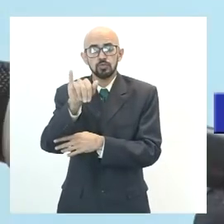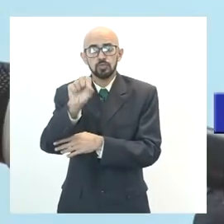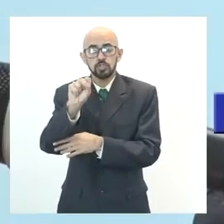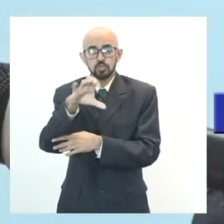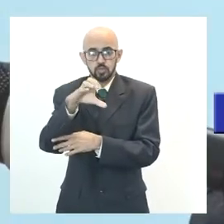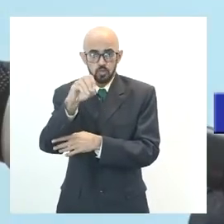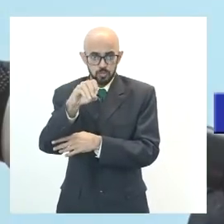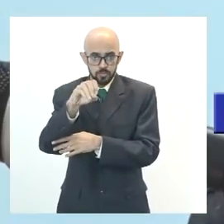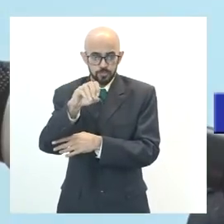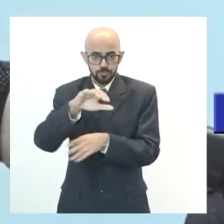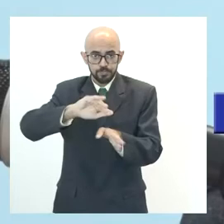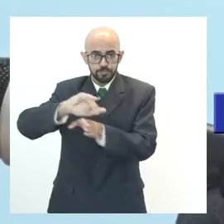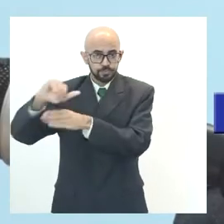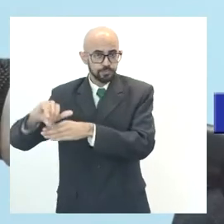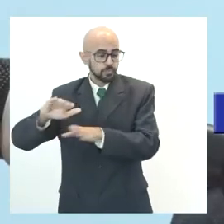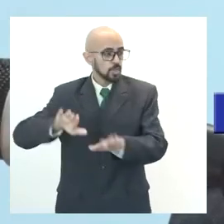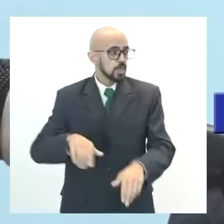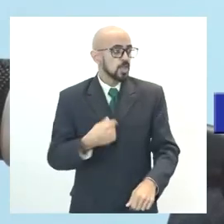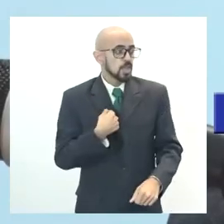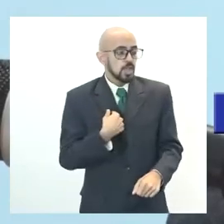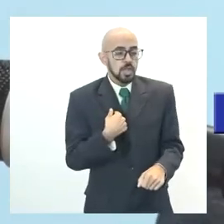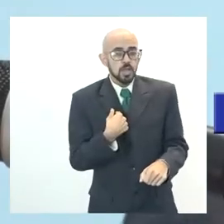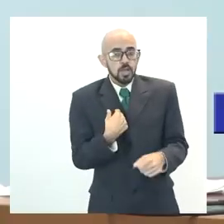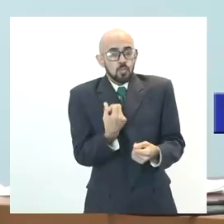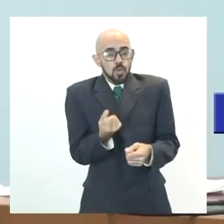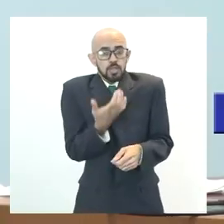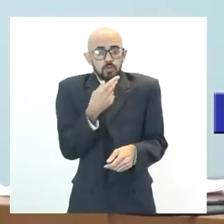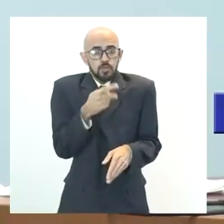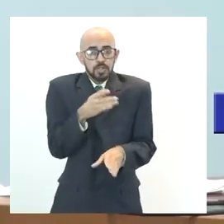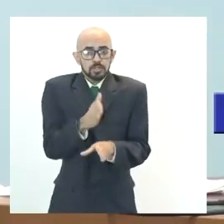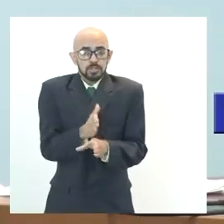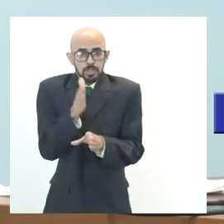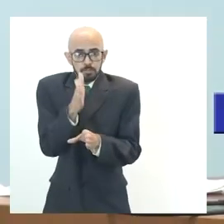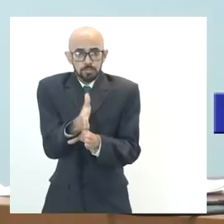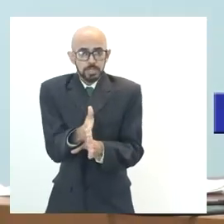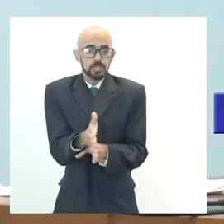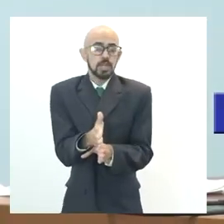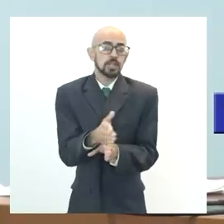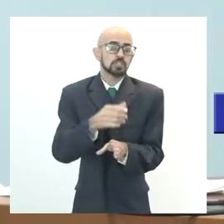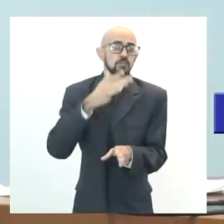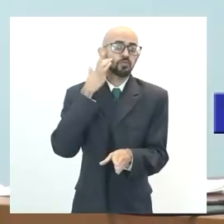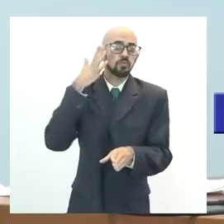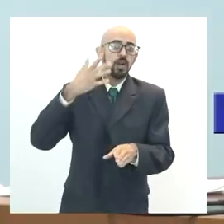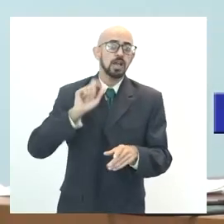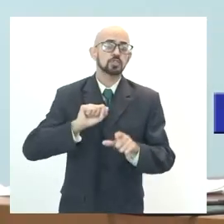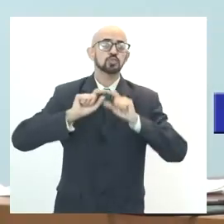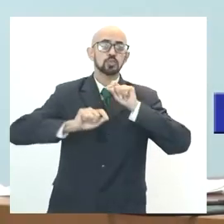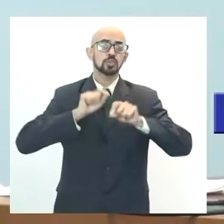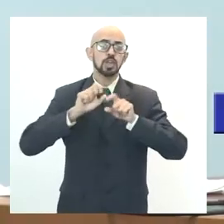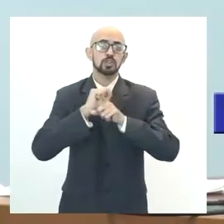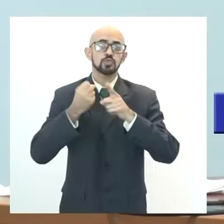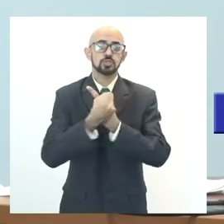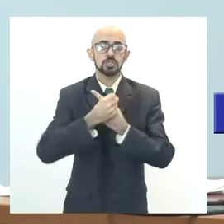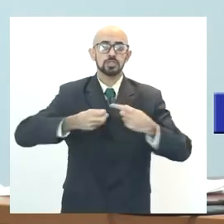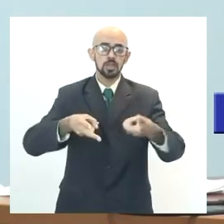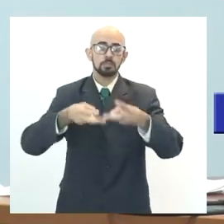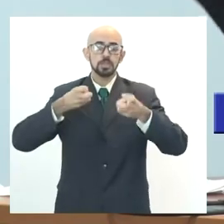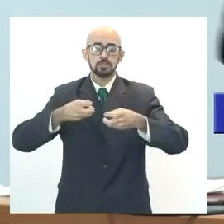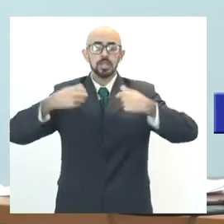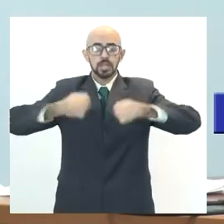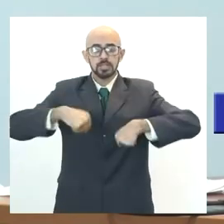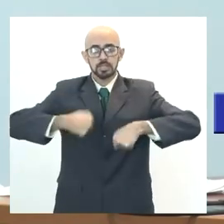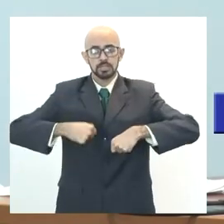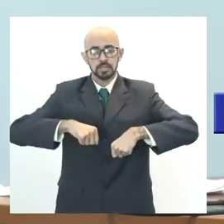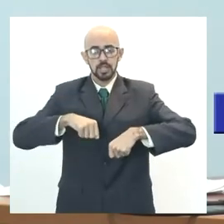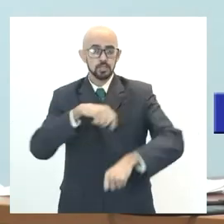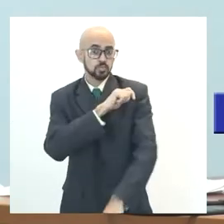então a gente fala de estabilidade é muito fácil a gente ver né sociedade ver a necessidade de estabilidade para o